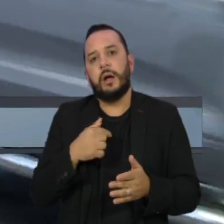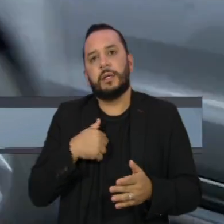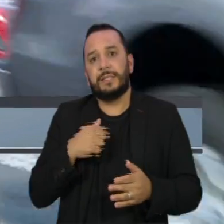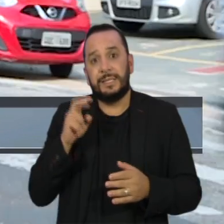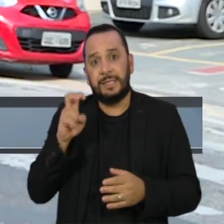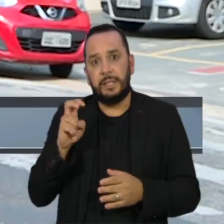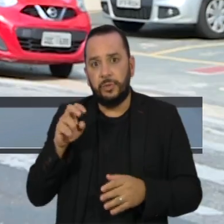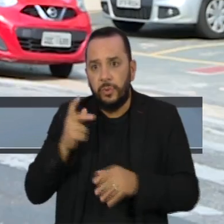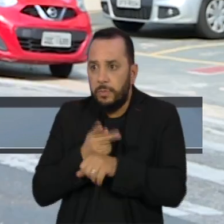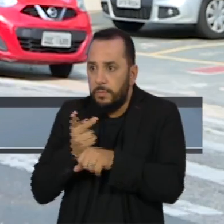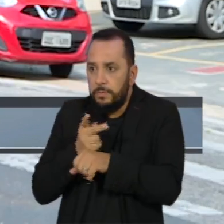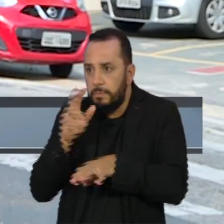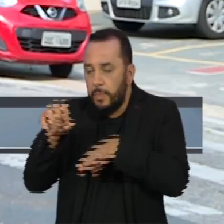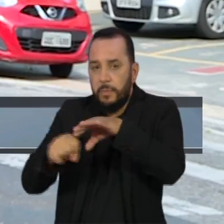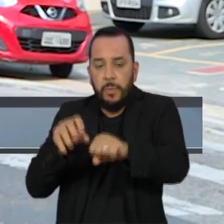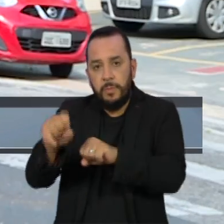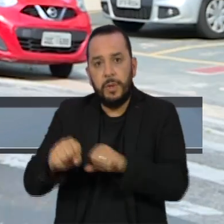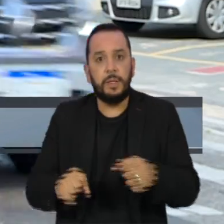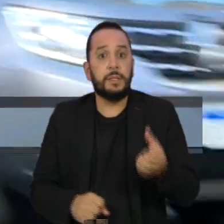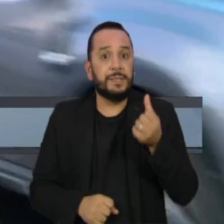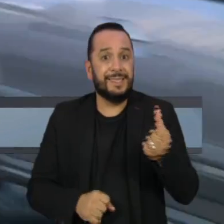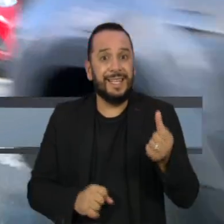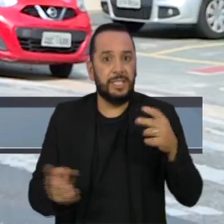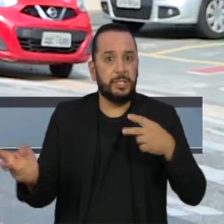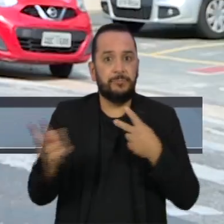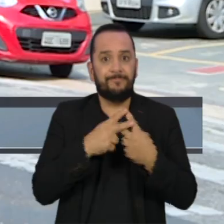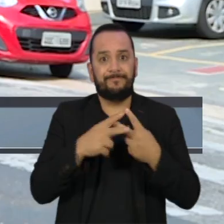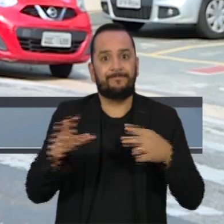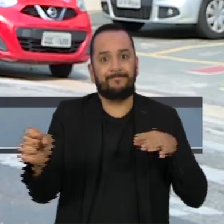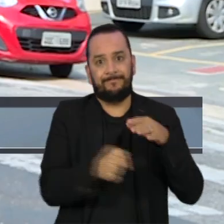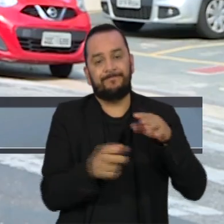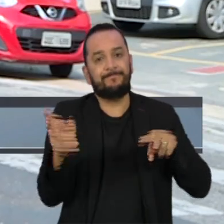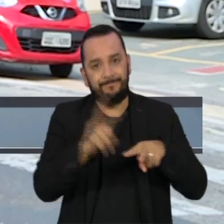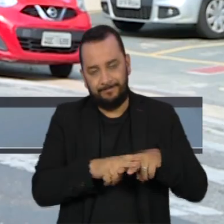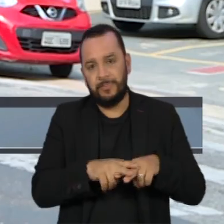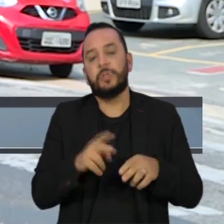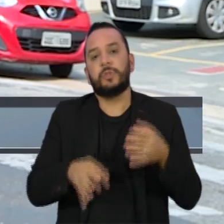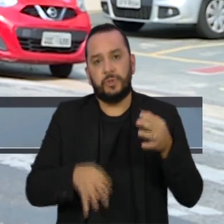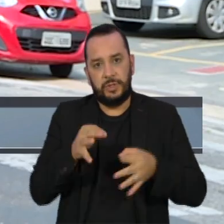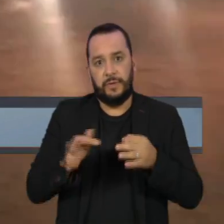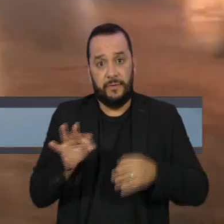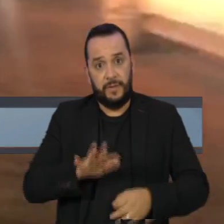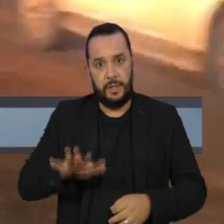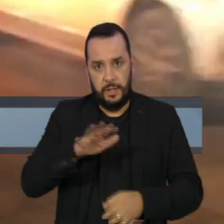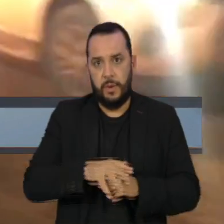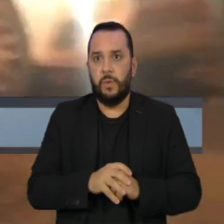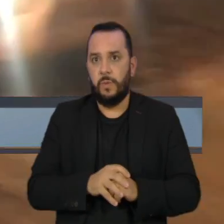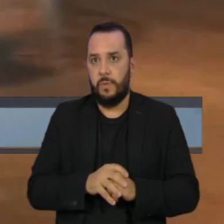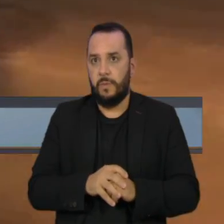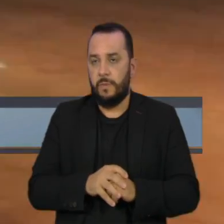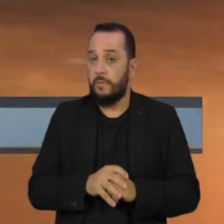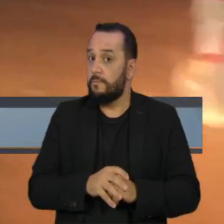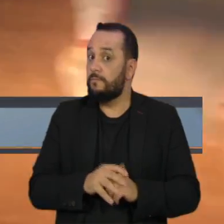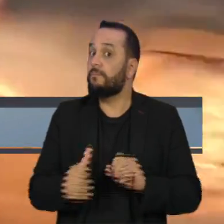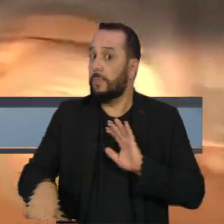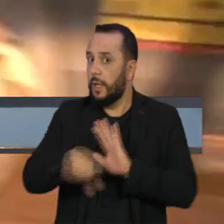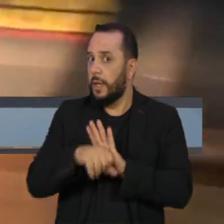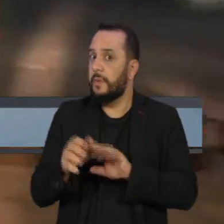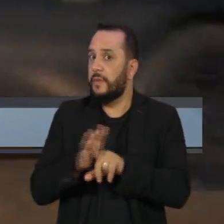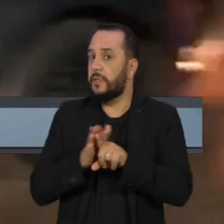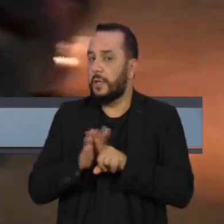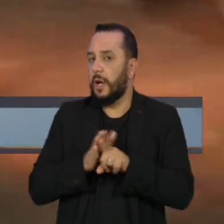apreensão além de outros seis de prisão que foram expedidos pela justiça federal os crimes investigados